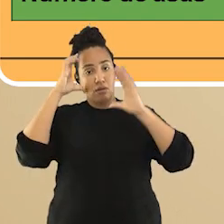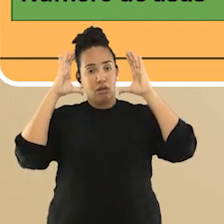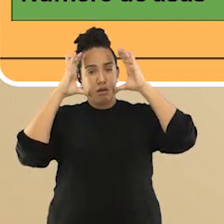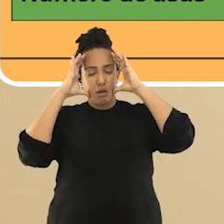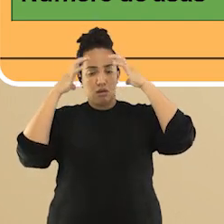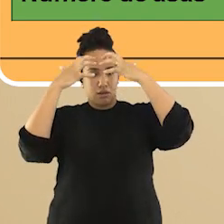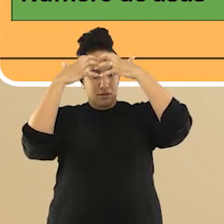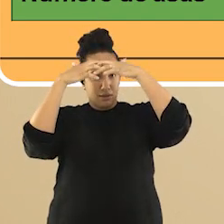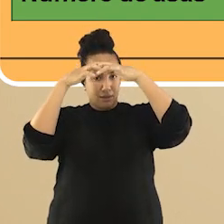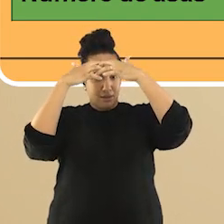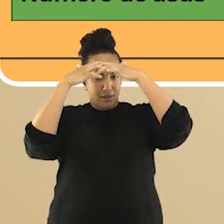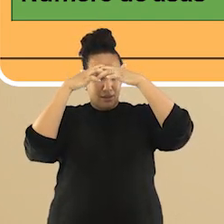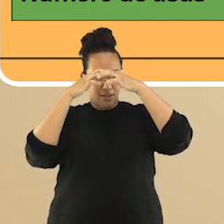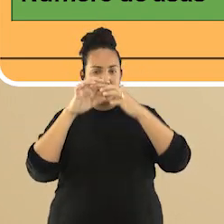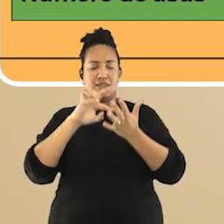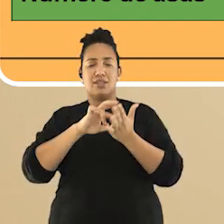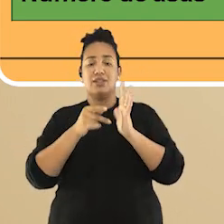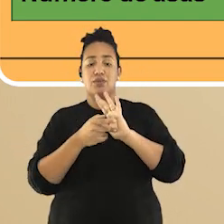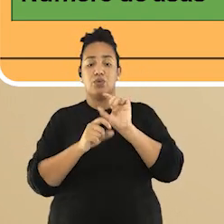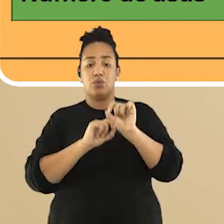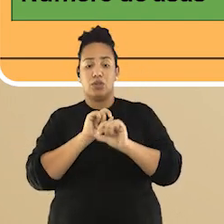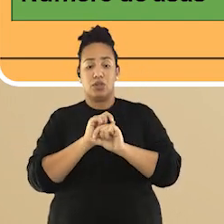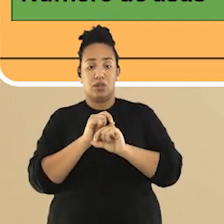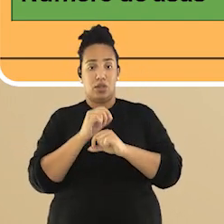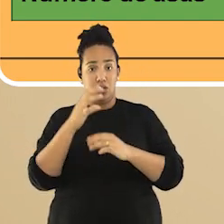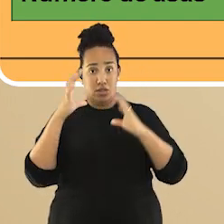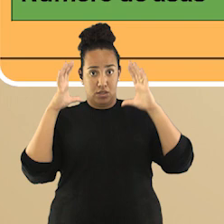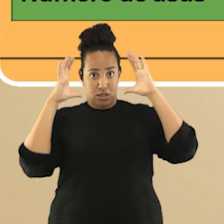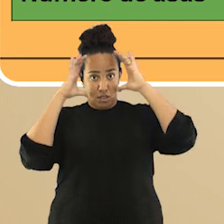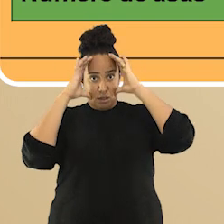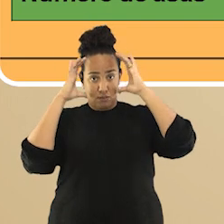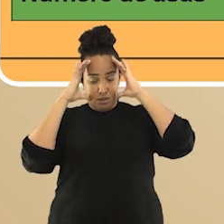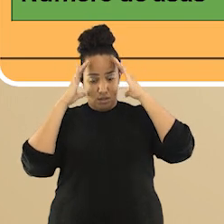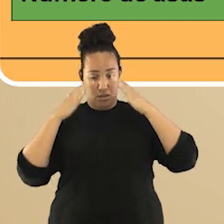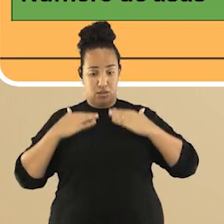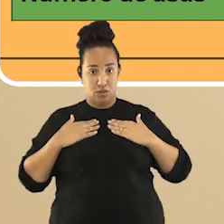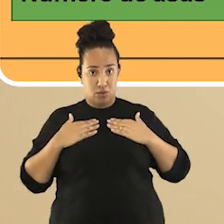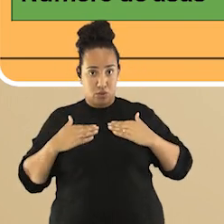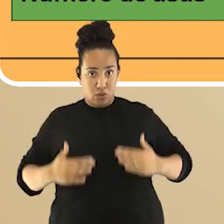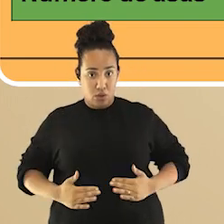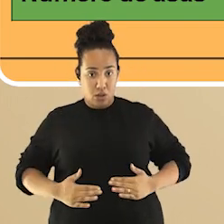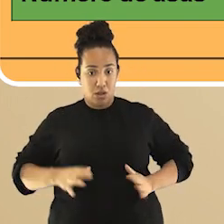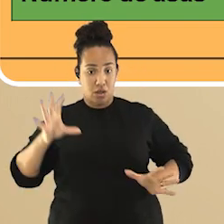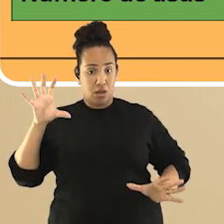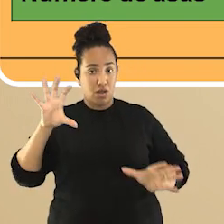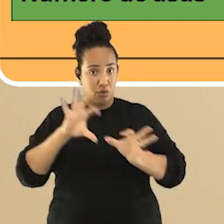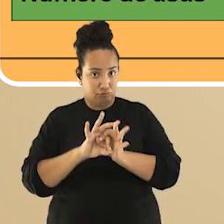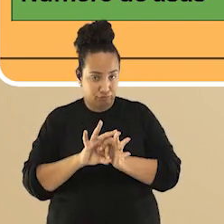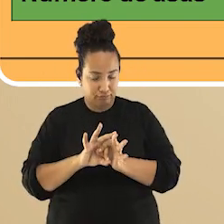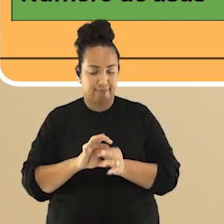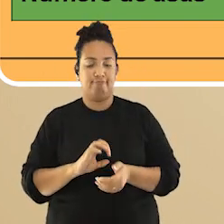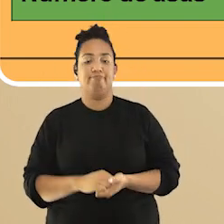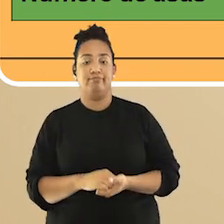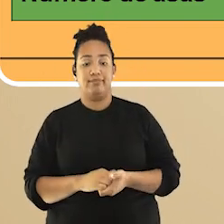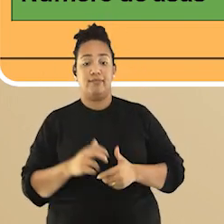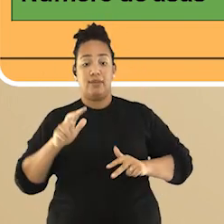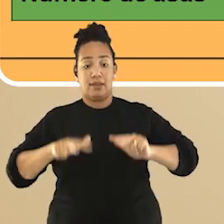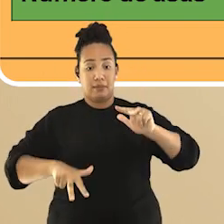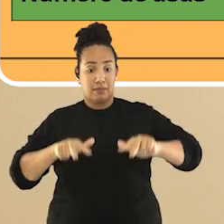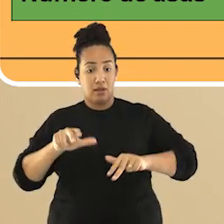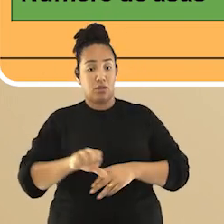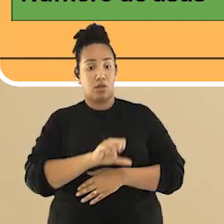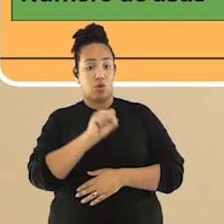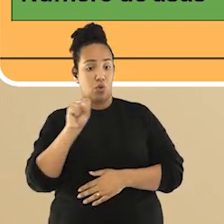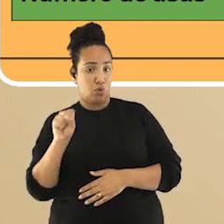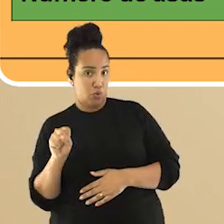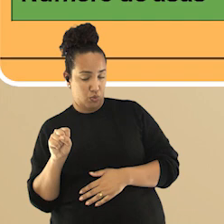que a cabeça e o tórax não são separados, eles são uma coisa só. Eles possuem 8 patas e também 2 pés de